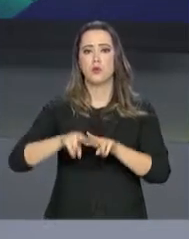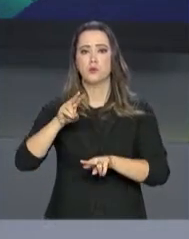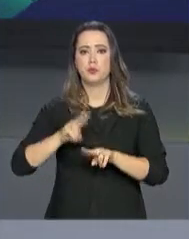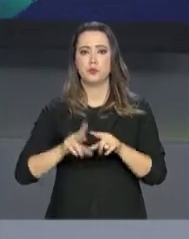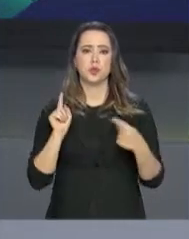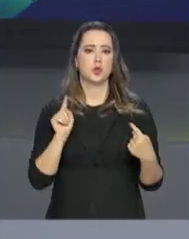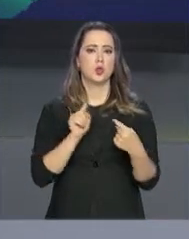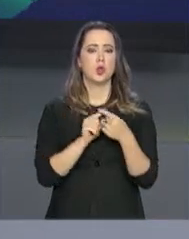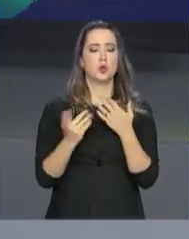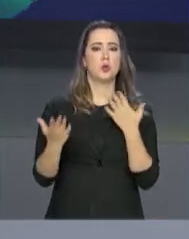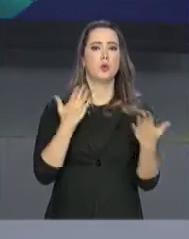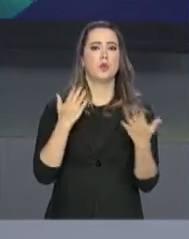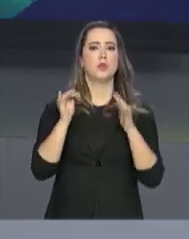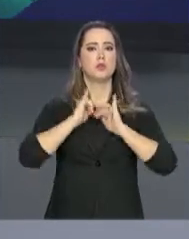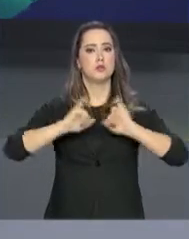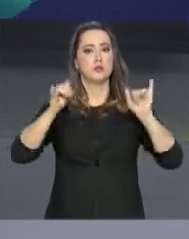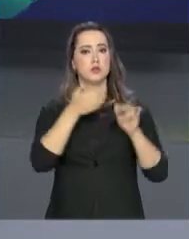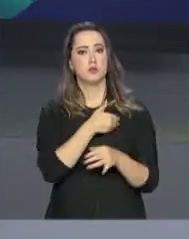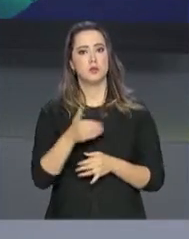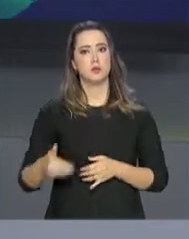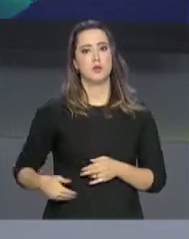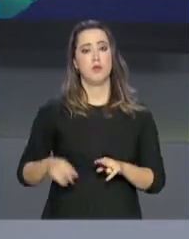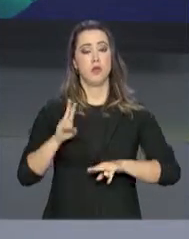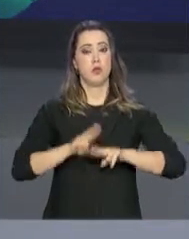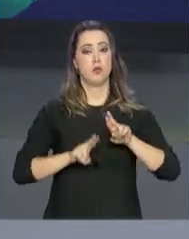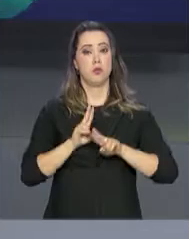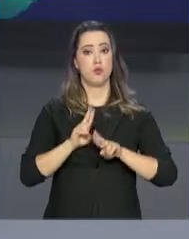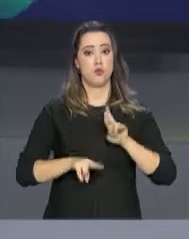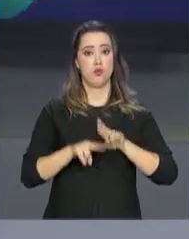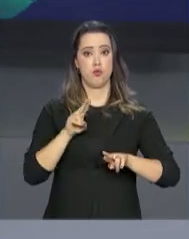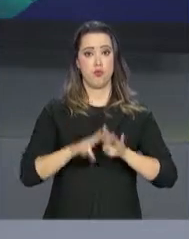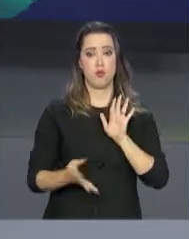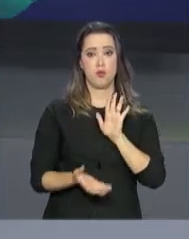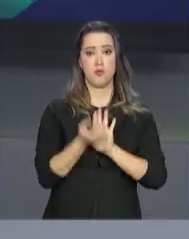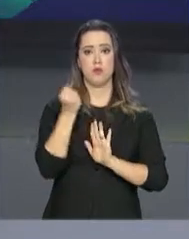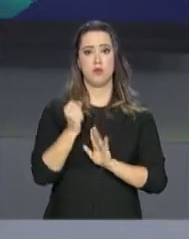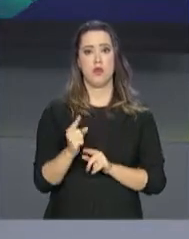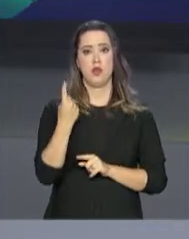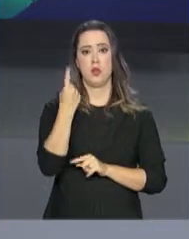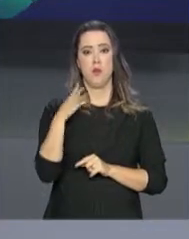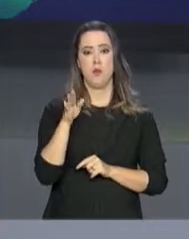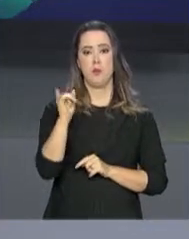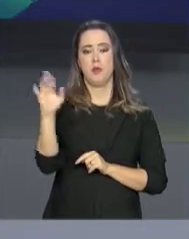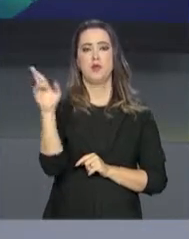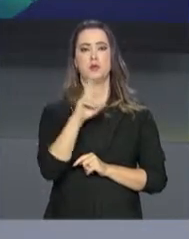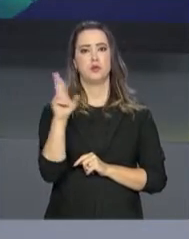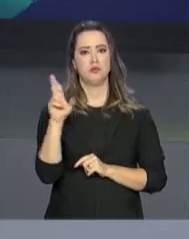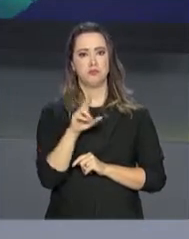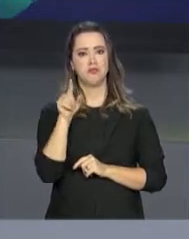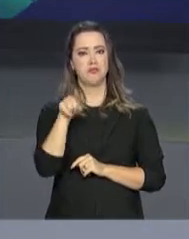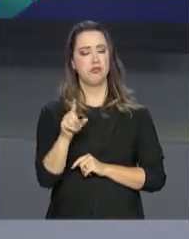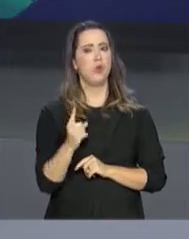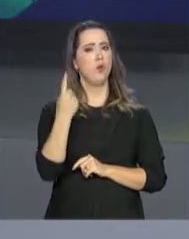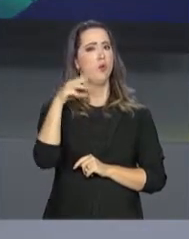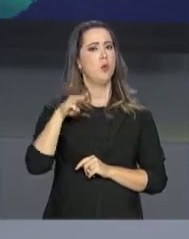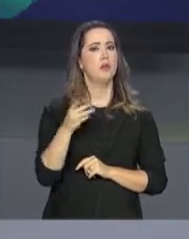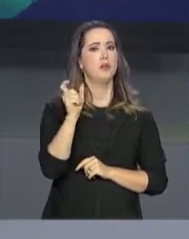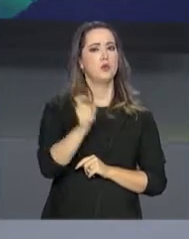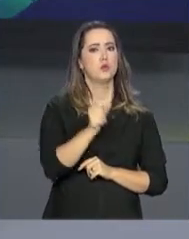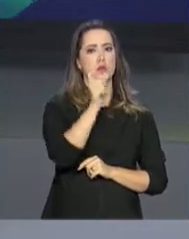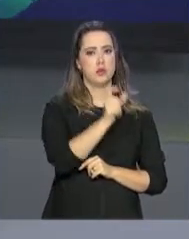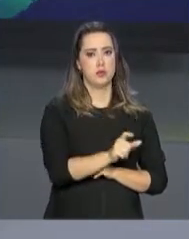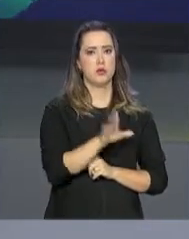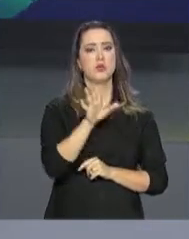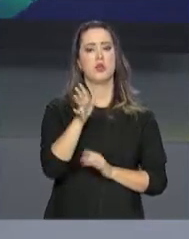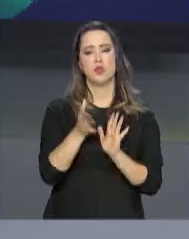acordo com o balanço divulgado pelo governo em junho os saques somaram 1 bilhão e meio de reais cerca de um milhão e cem mil pessoas